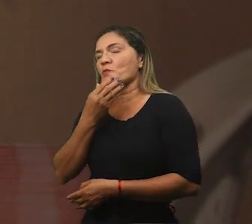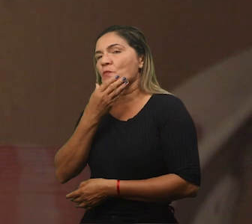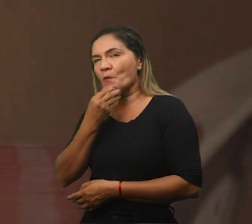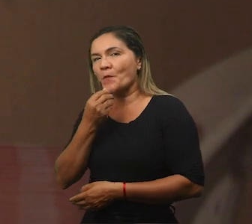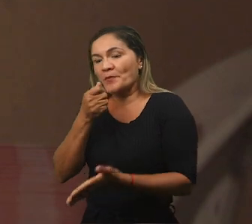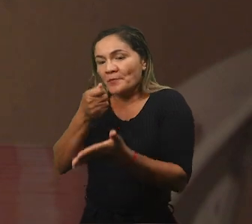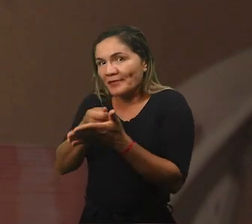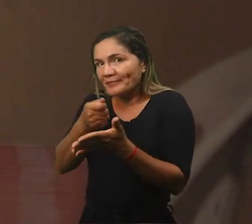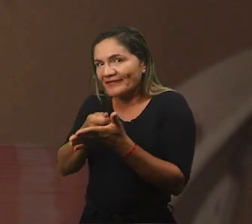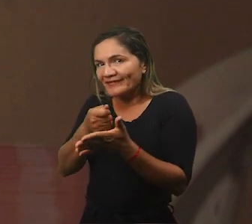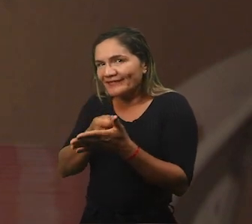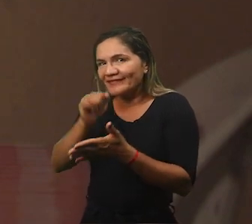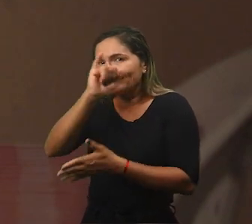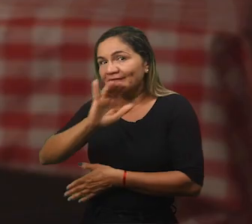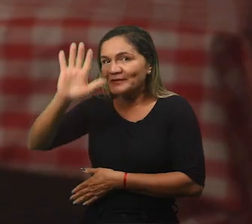por esse tipo de imagem.